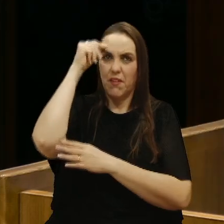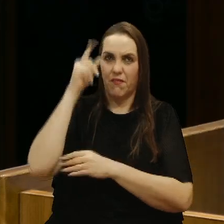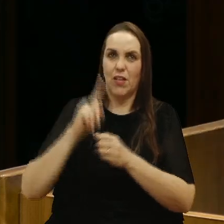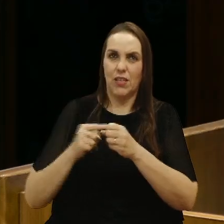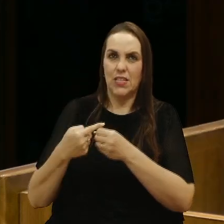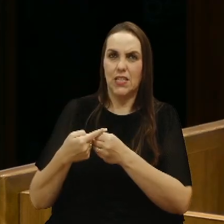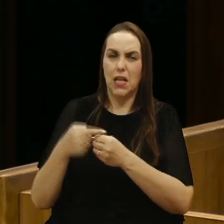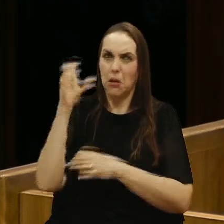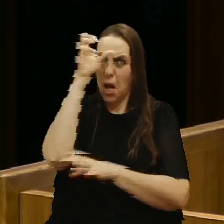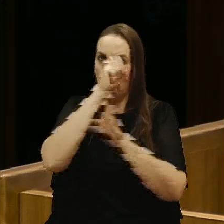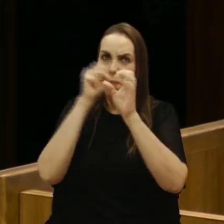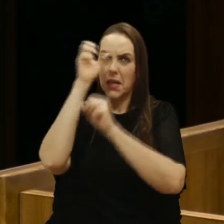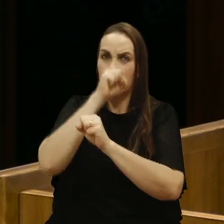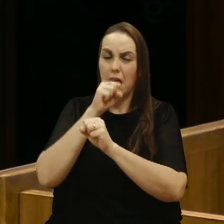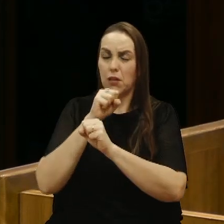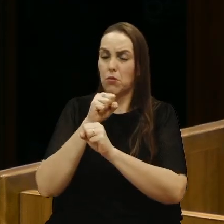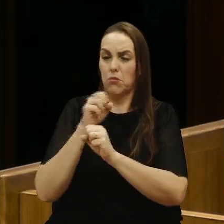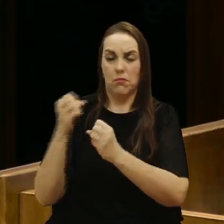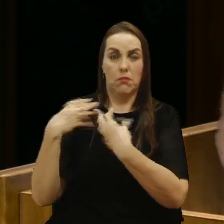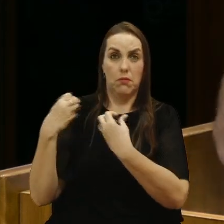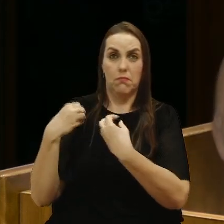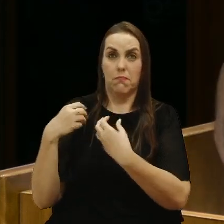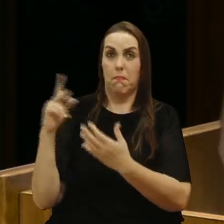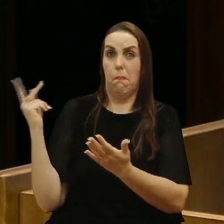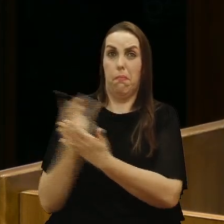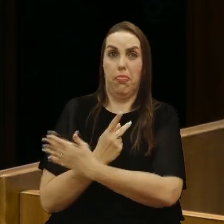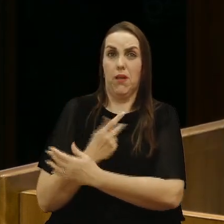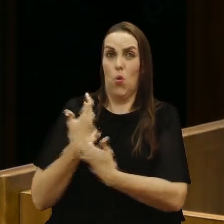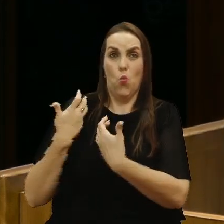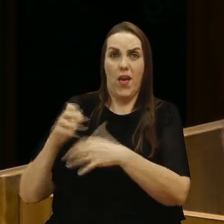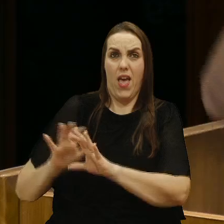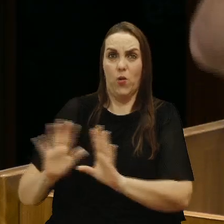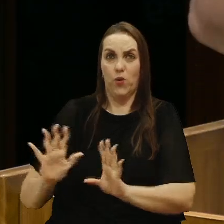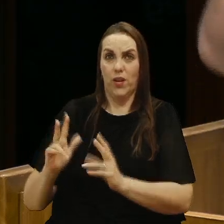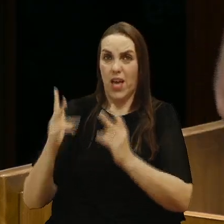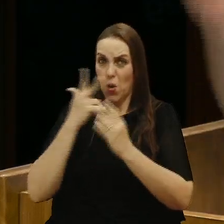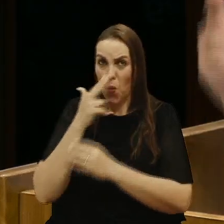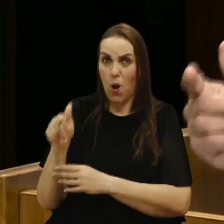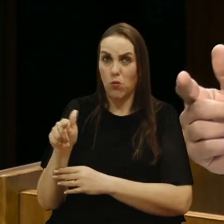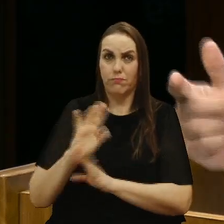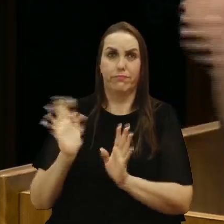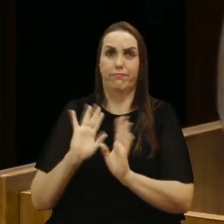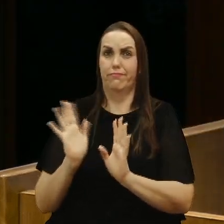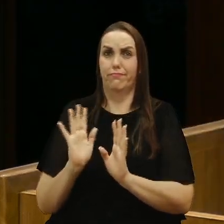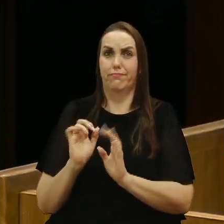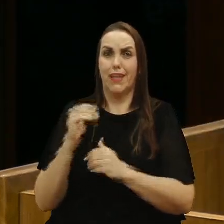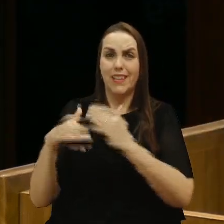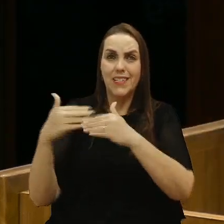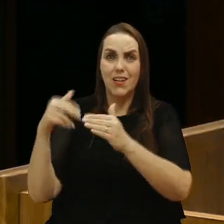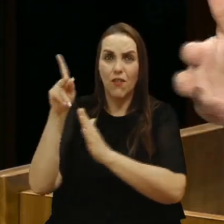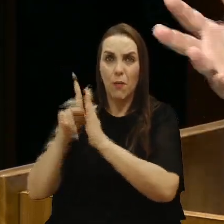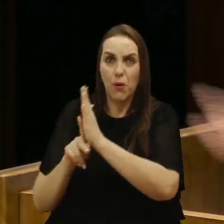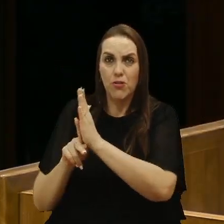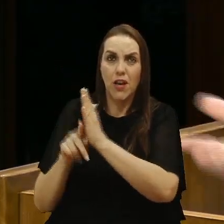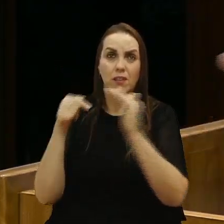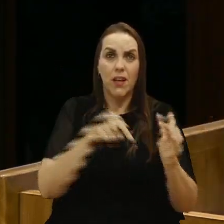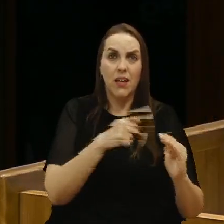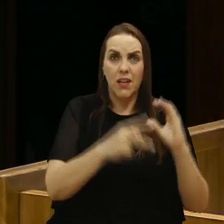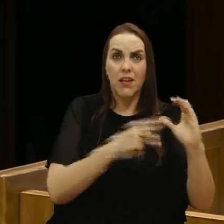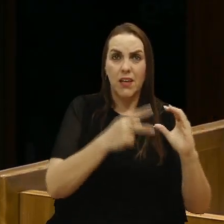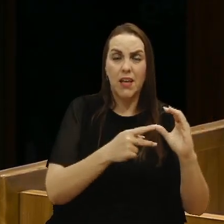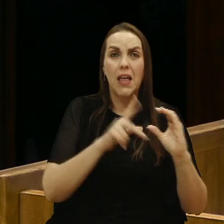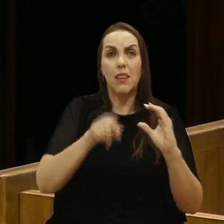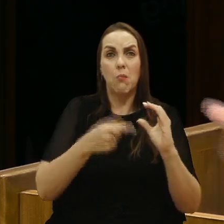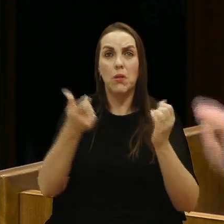com o senhor a como não fazer. A como não fazer. Não desenvolver um projeto, mandar para essa casa e depois derrubar o